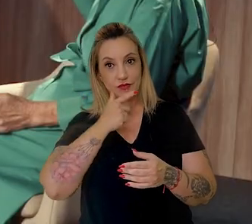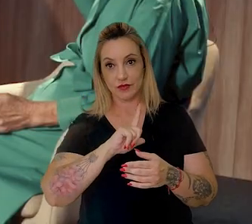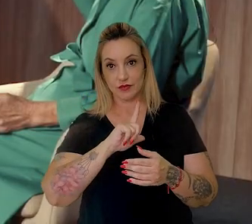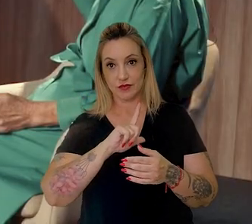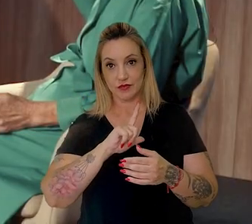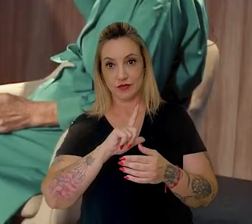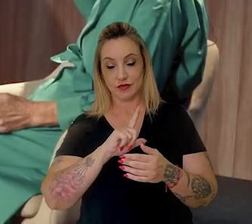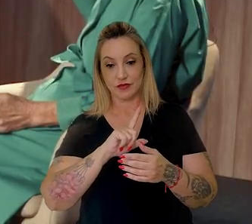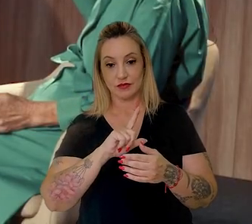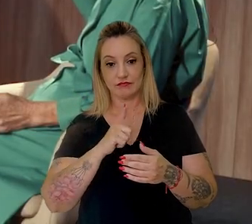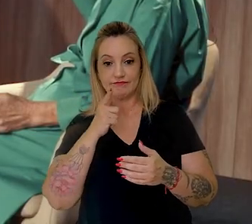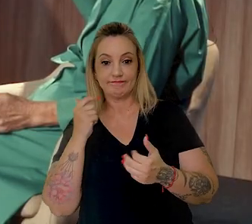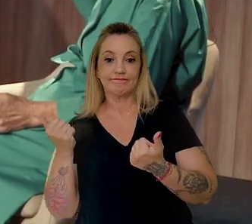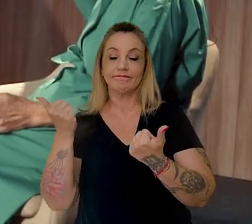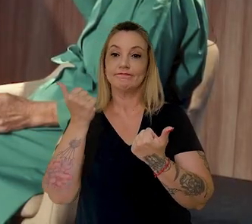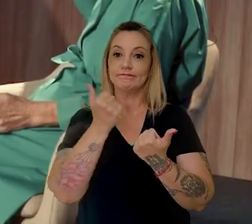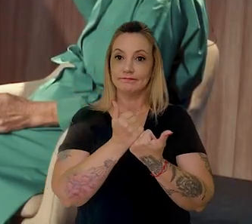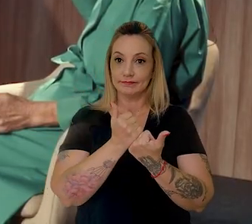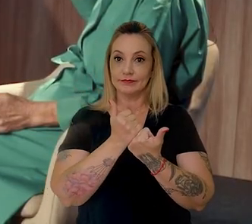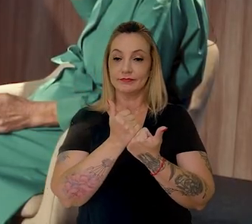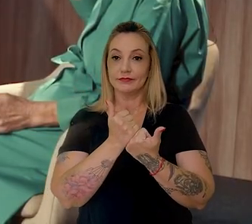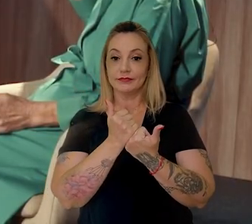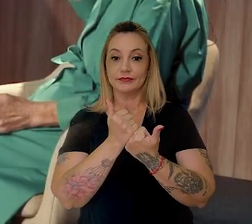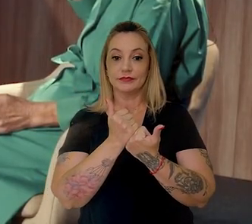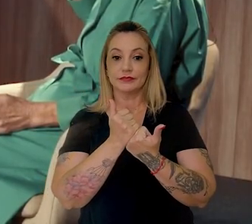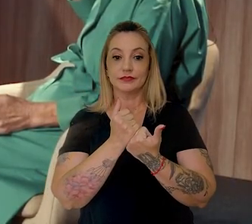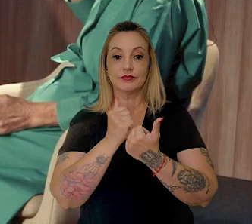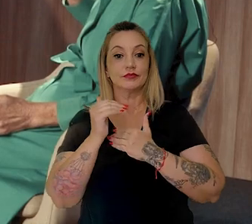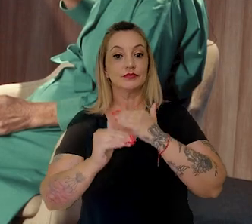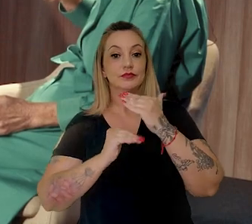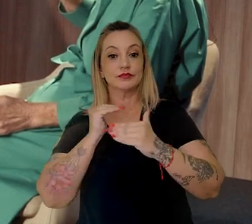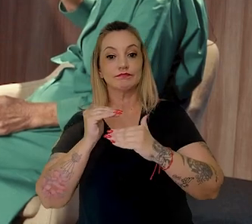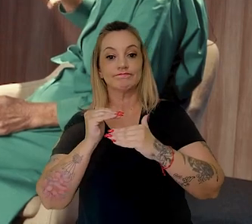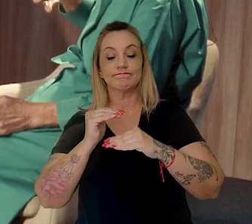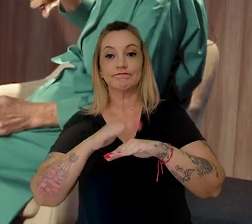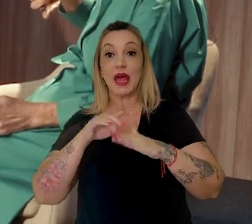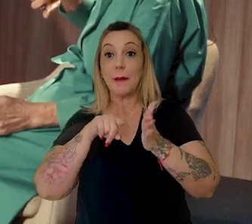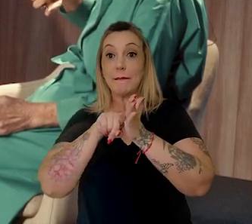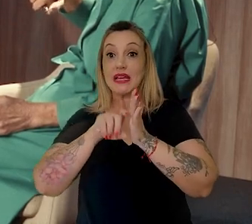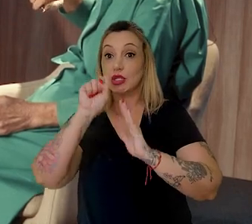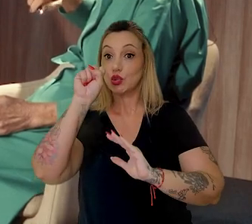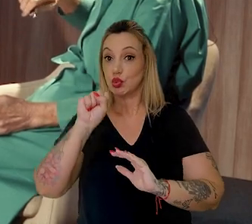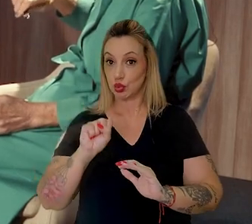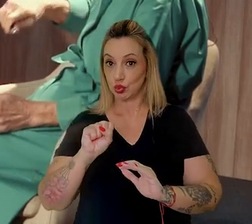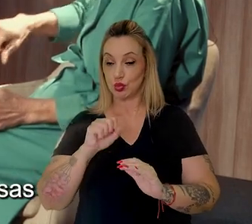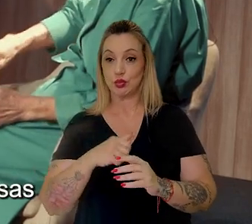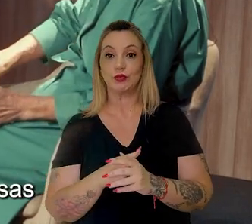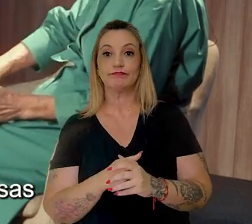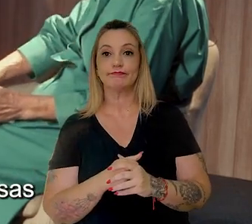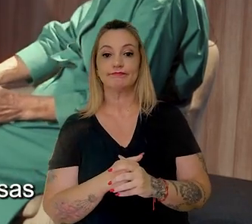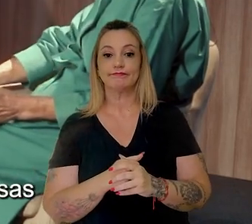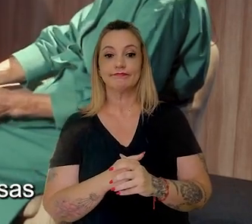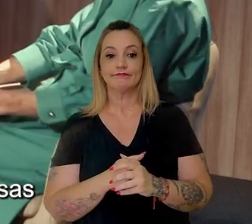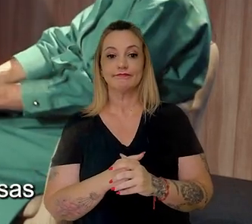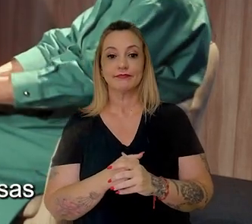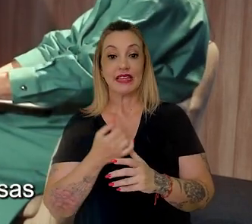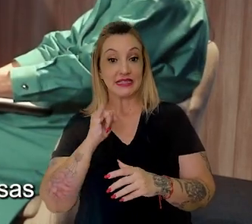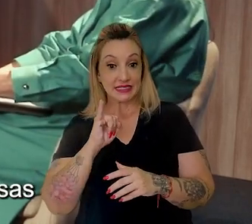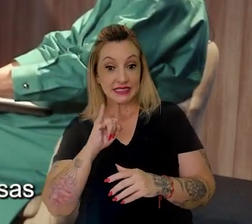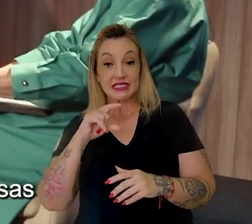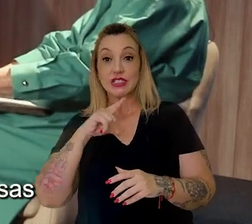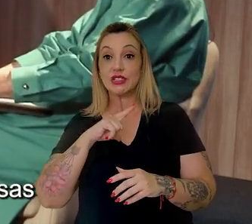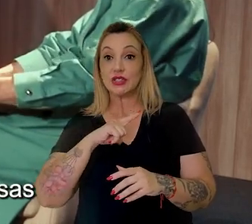consiga apoiar a o desenvolvendo mais pesquisas no sul e se nós